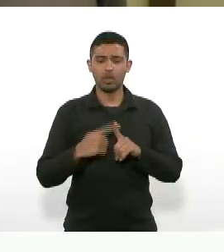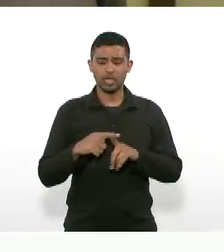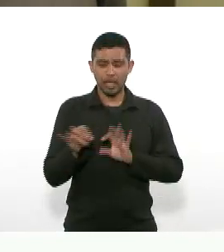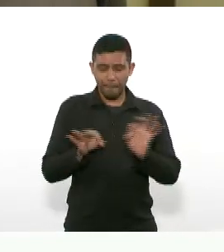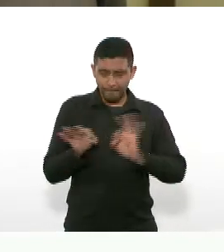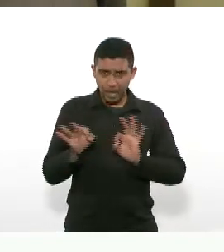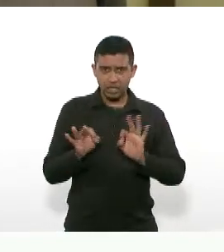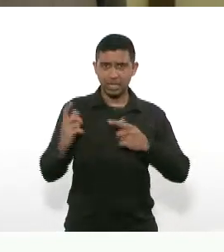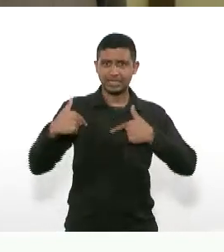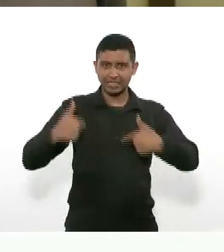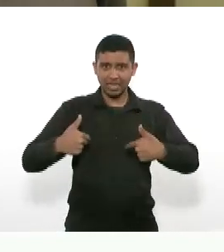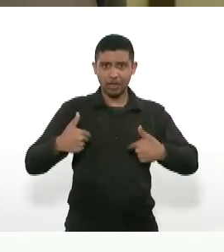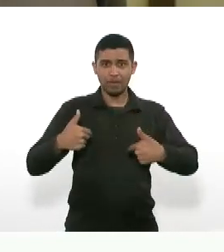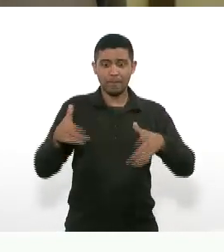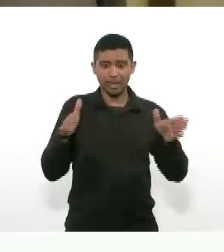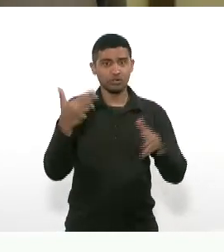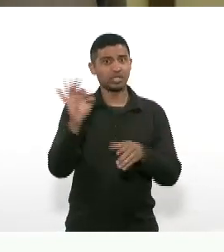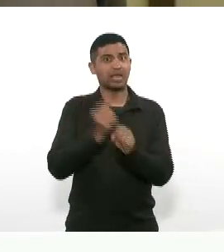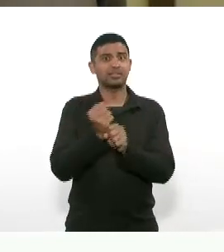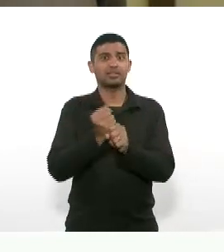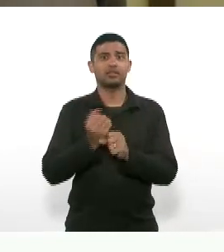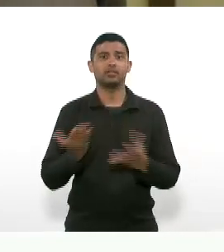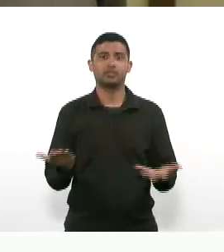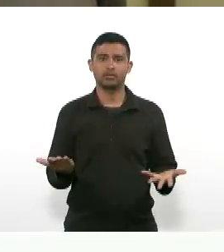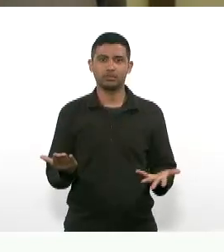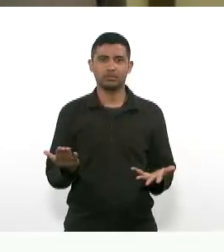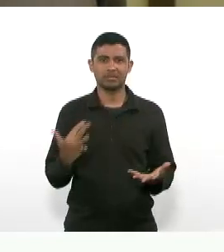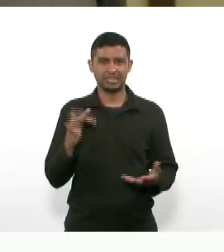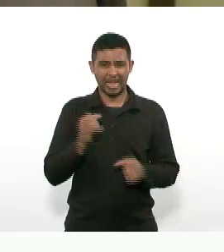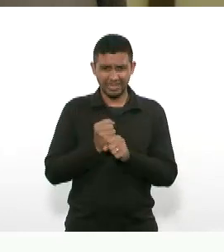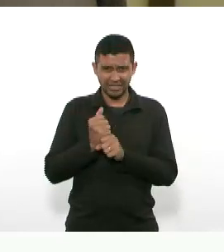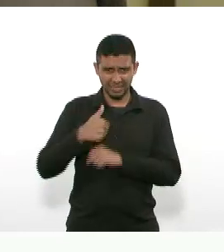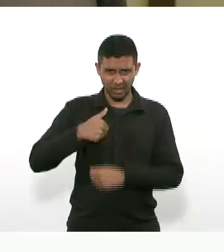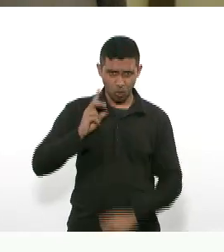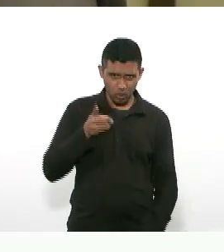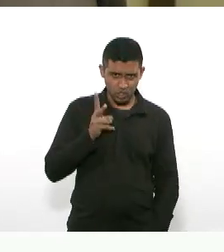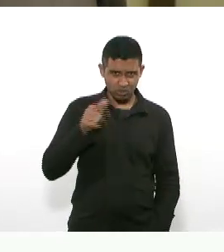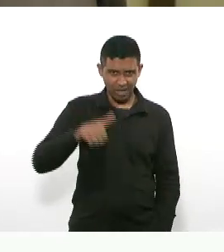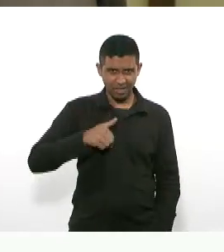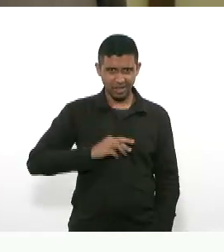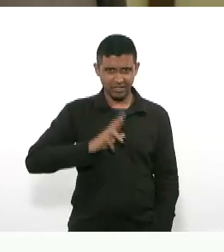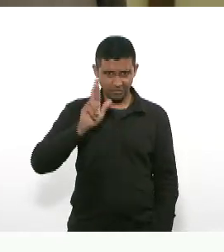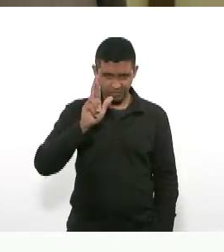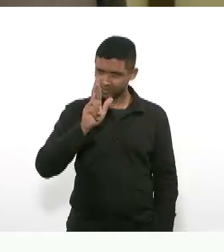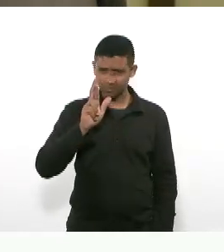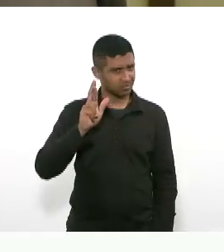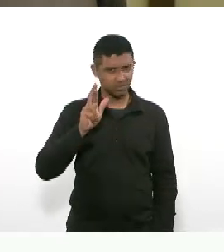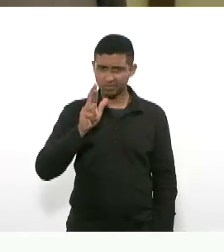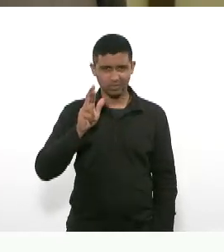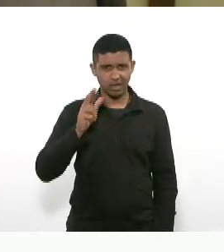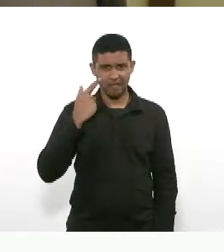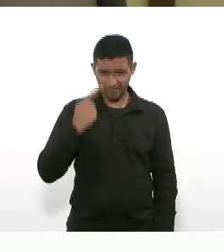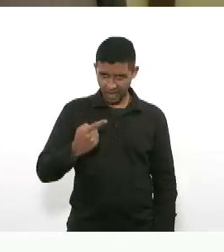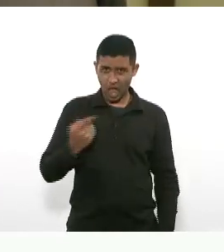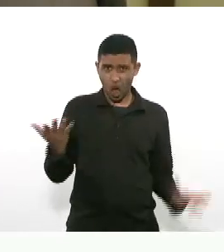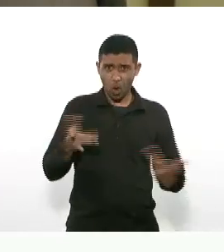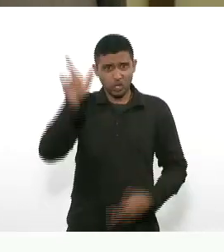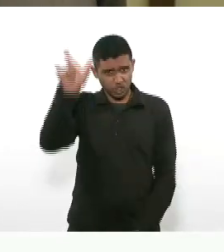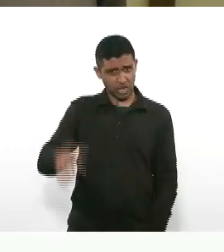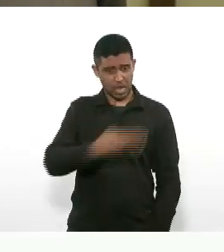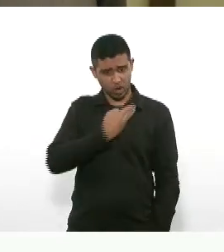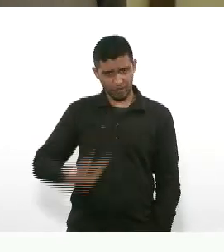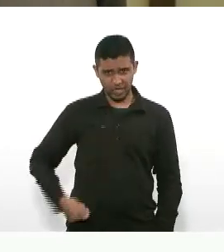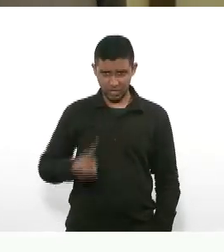10 anos. Eu não estarei aqui em 10 anos. O governante de hoje não estará aqui em 10